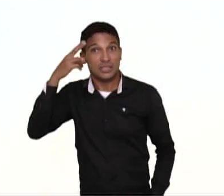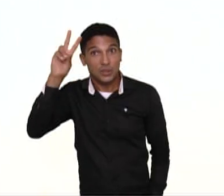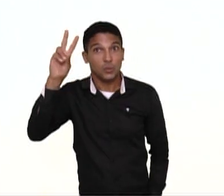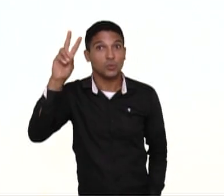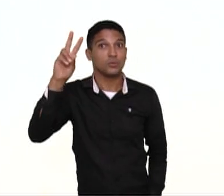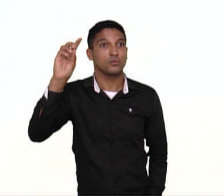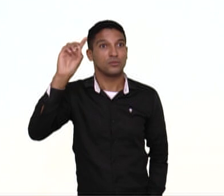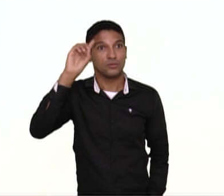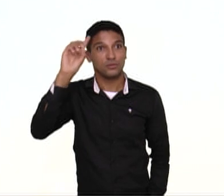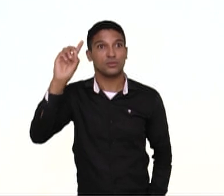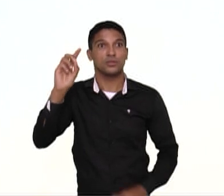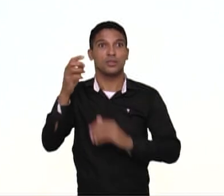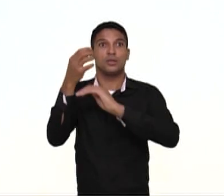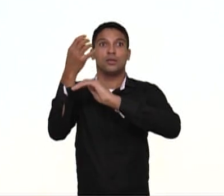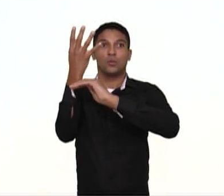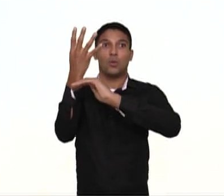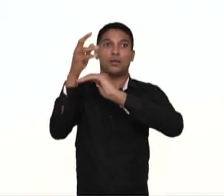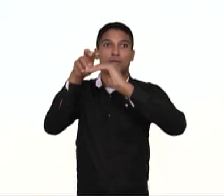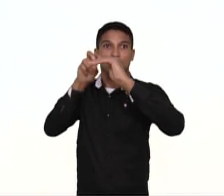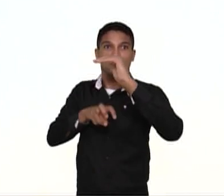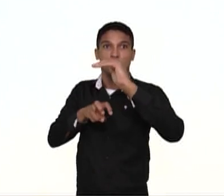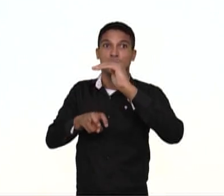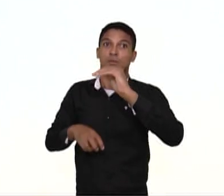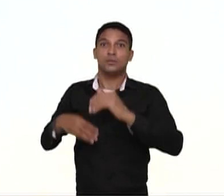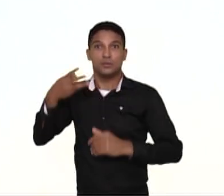deu no total na pista?